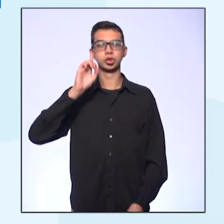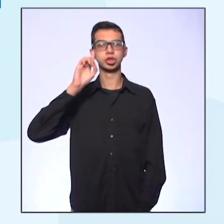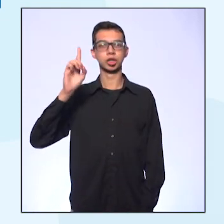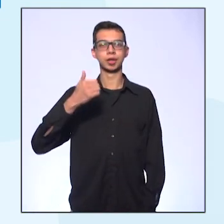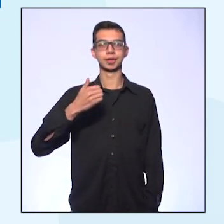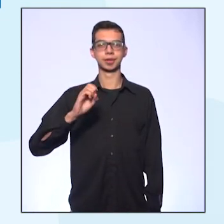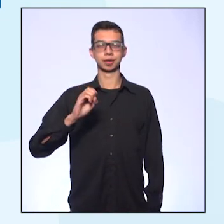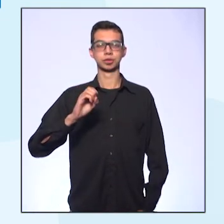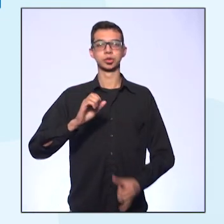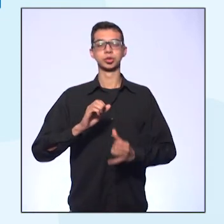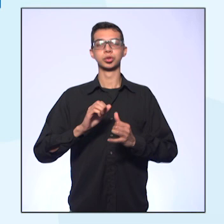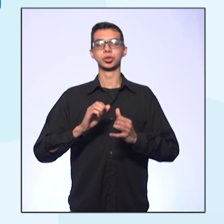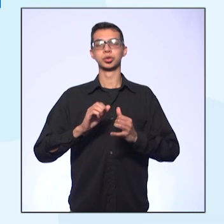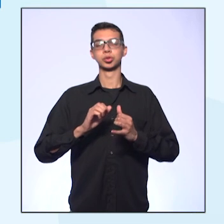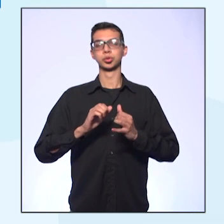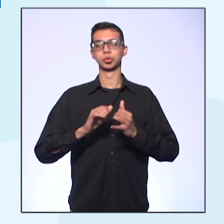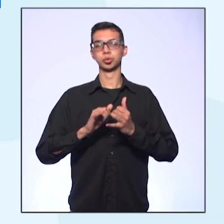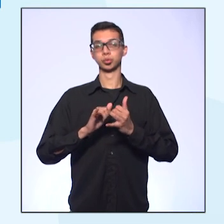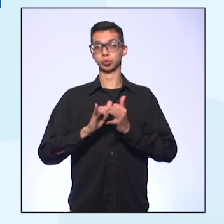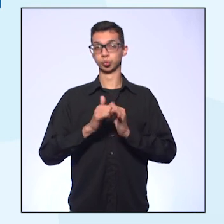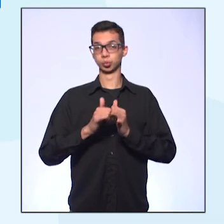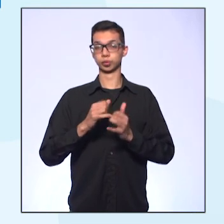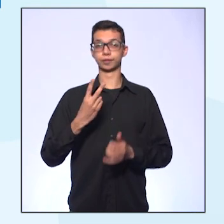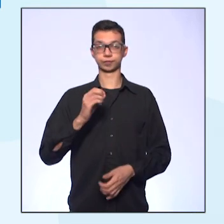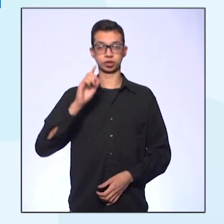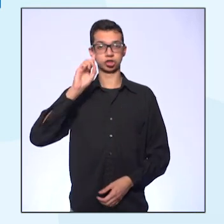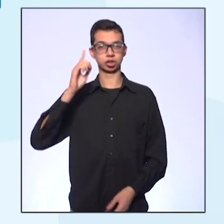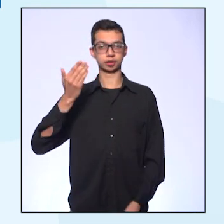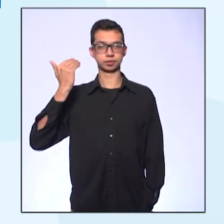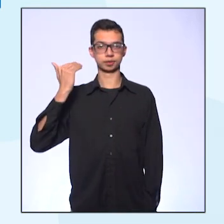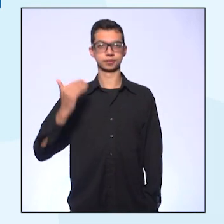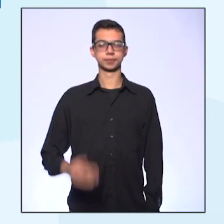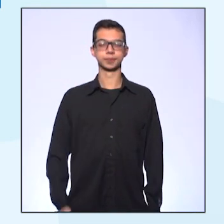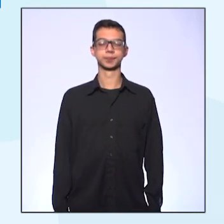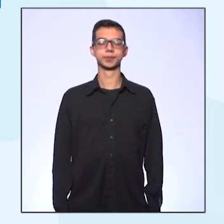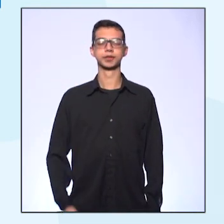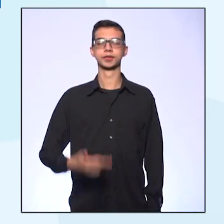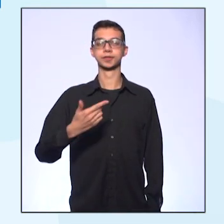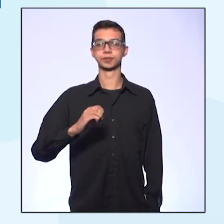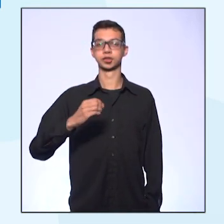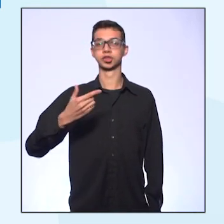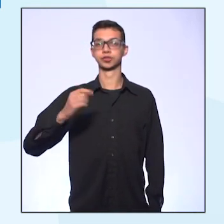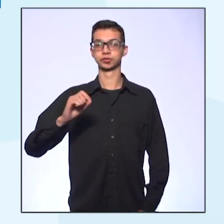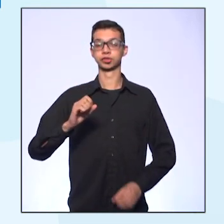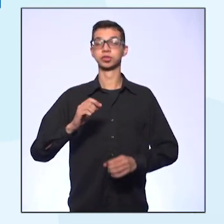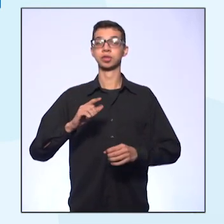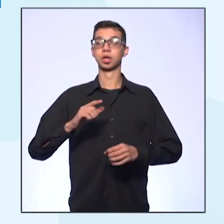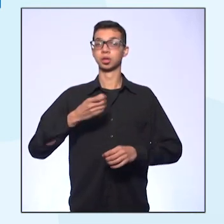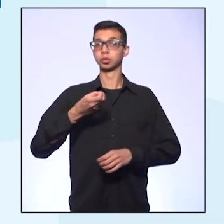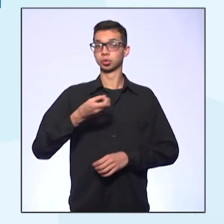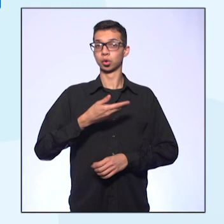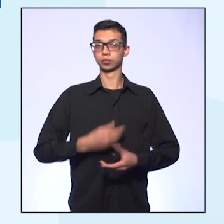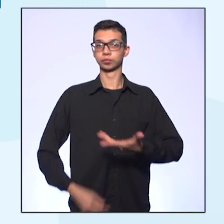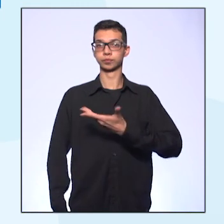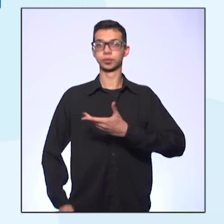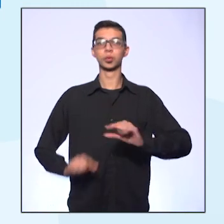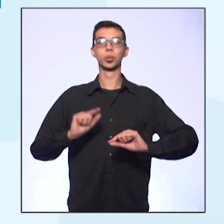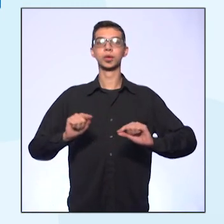de julho, bom, foi 20 dias atrás, né? Relativamente nova a reportagem. A reportagem